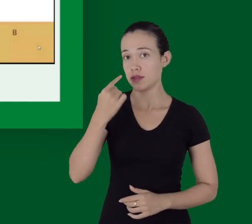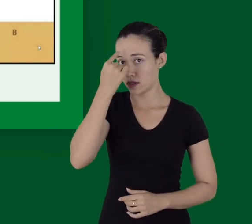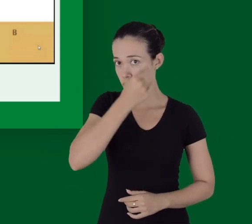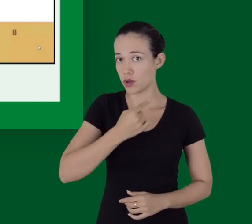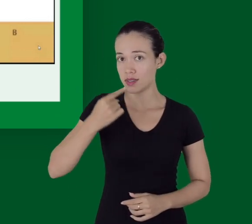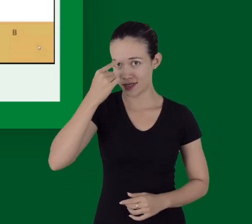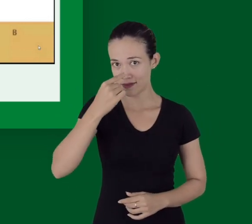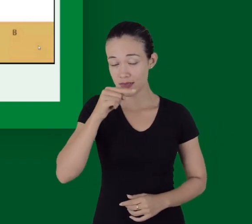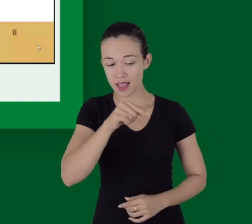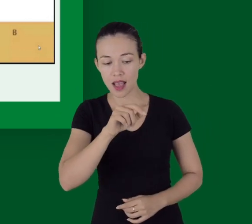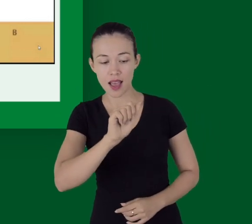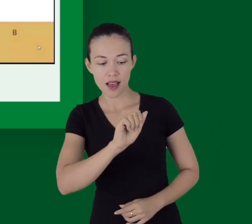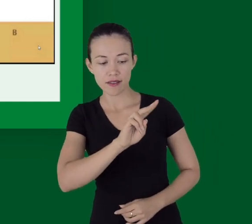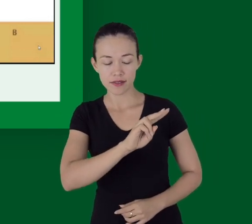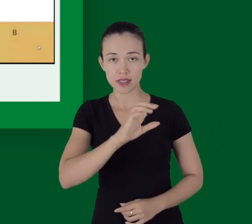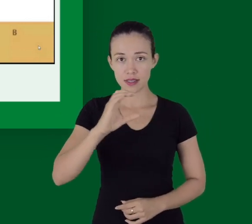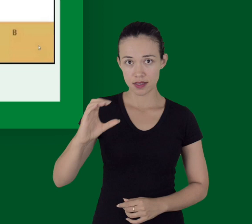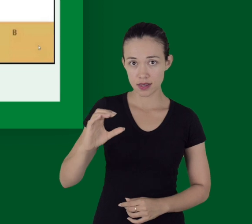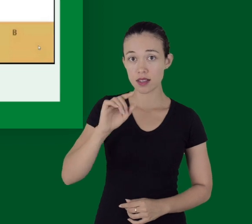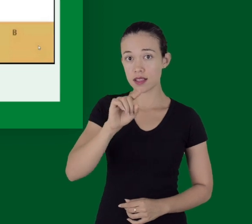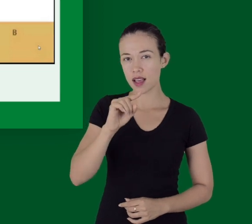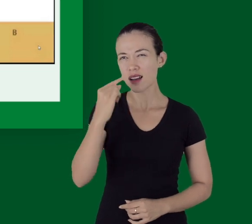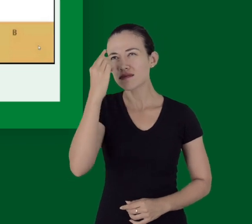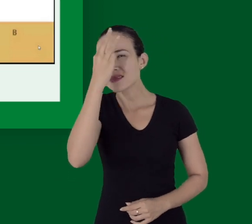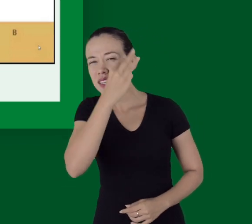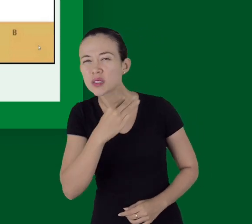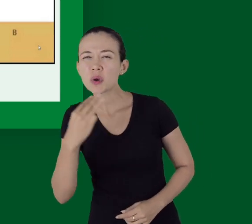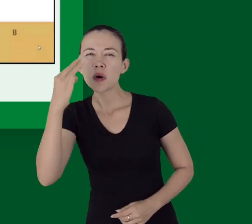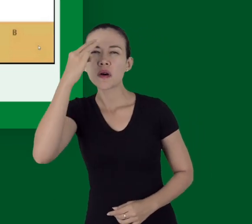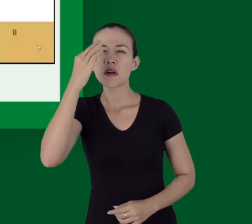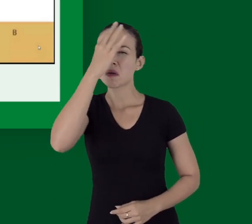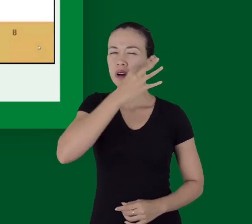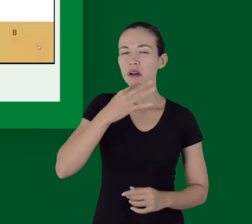pode trombolizar o paciente. Depois disso, não tem benefício.